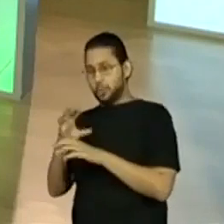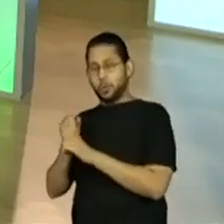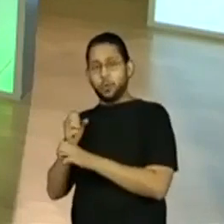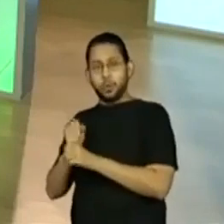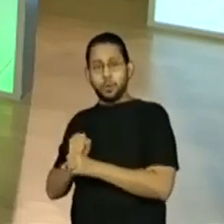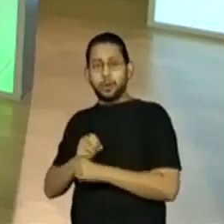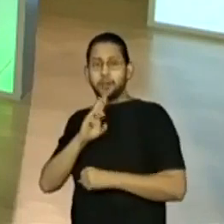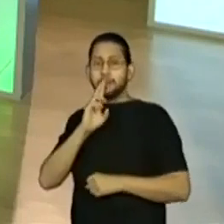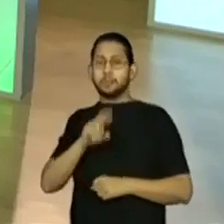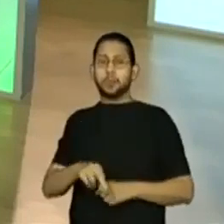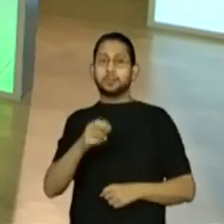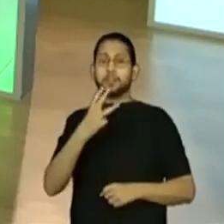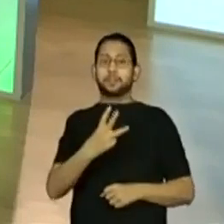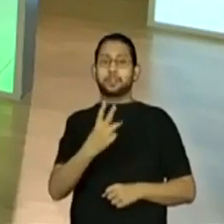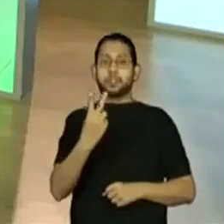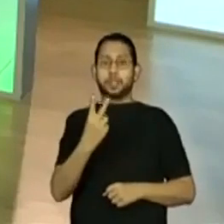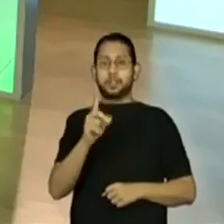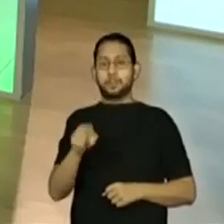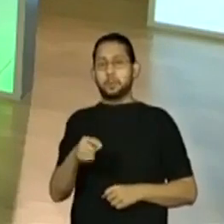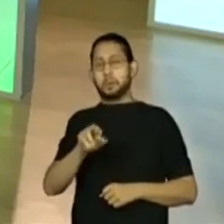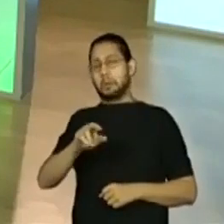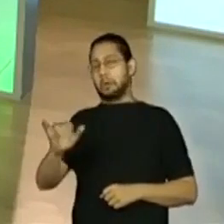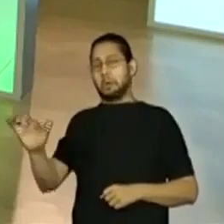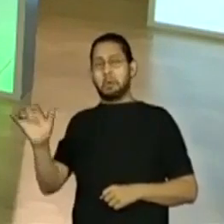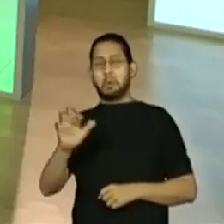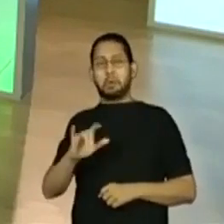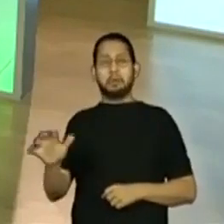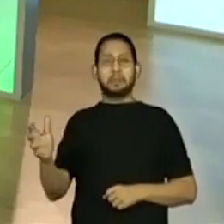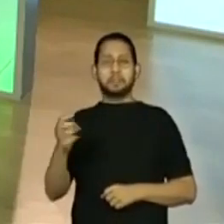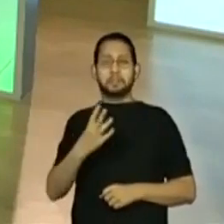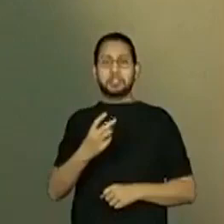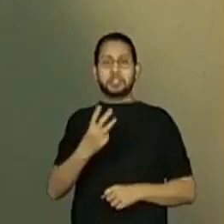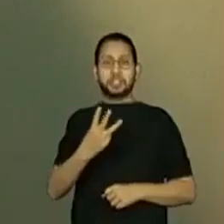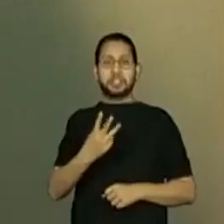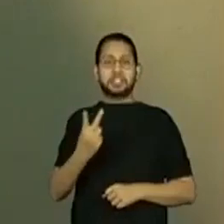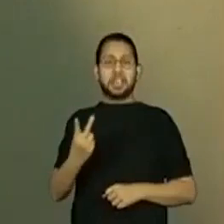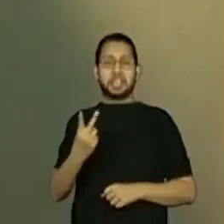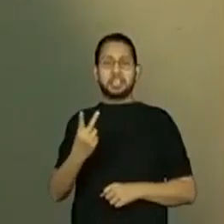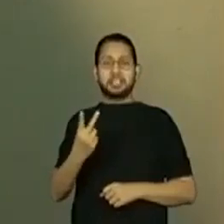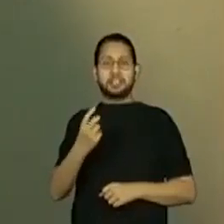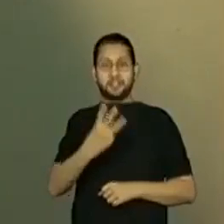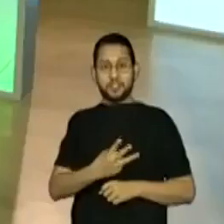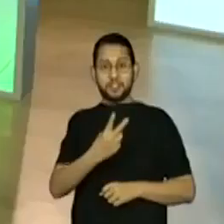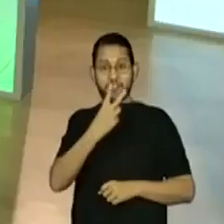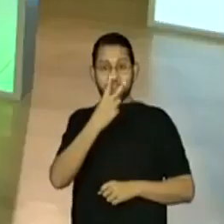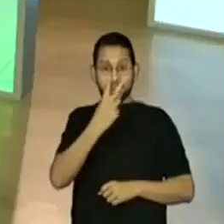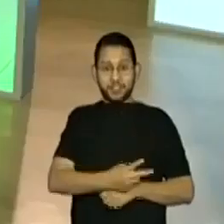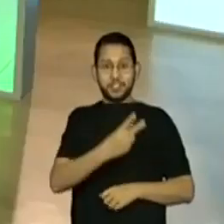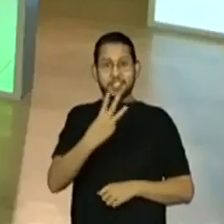número 23 e uns quebrados. E uns quebrados. Eu acho